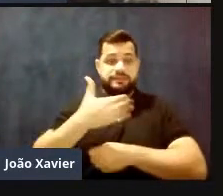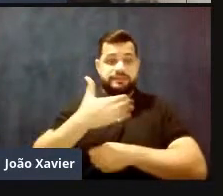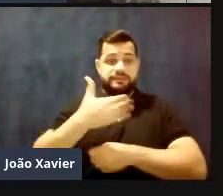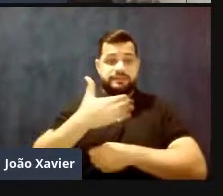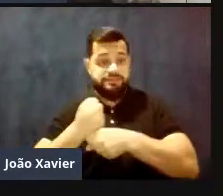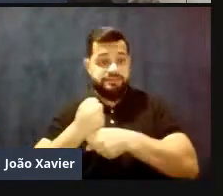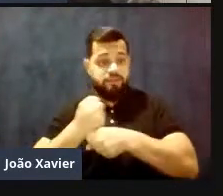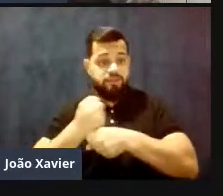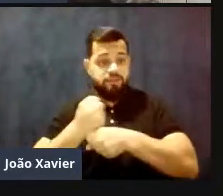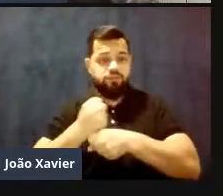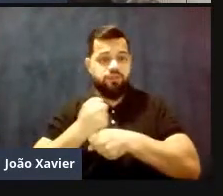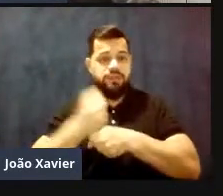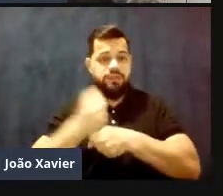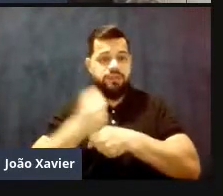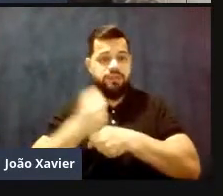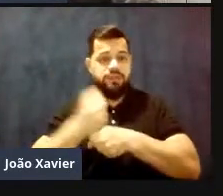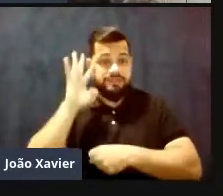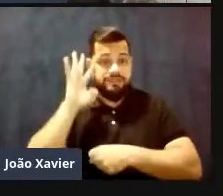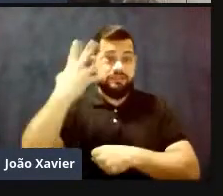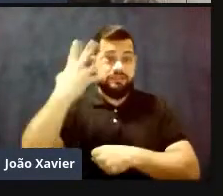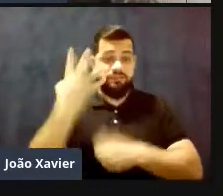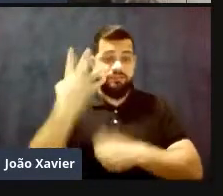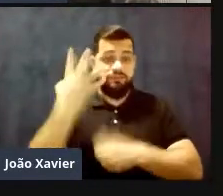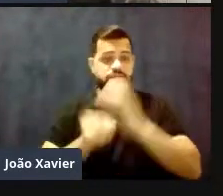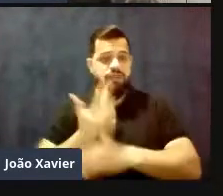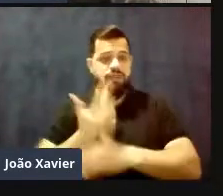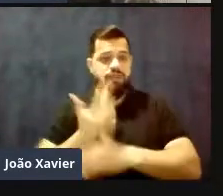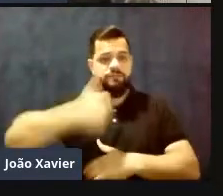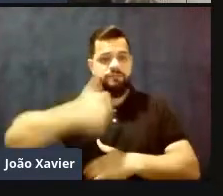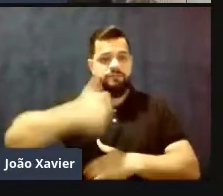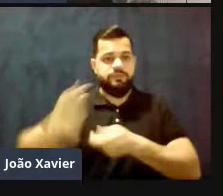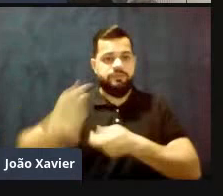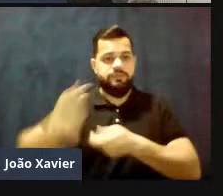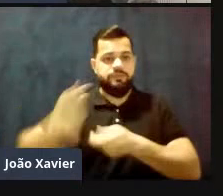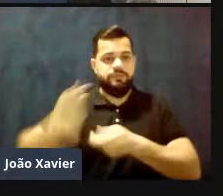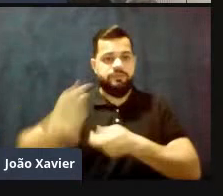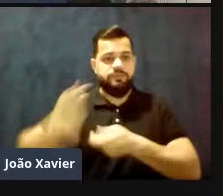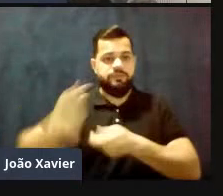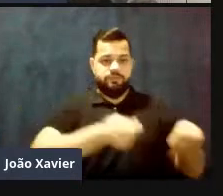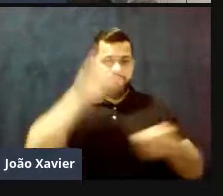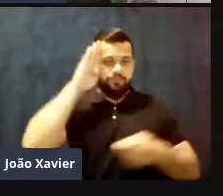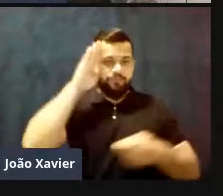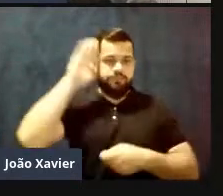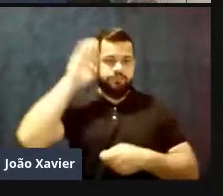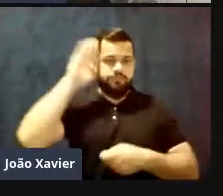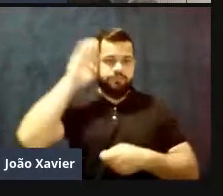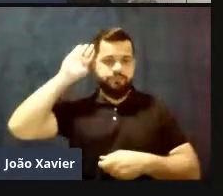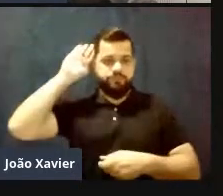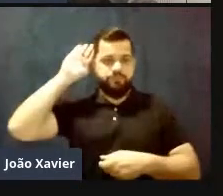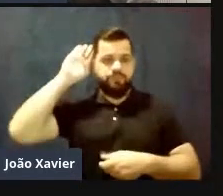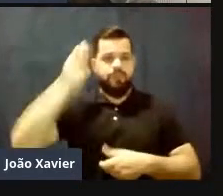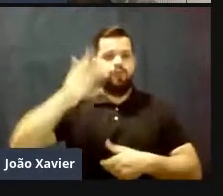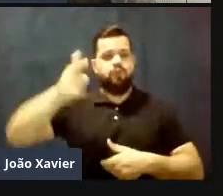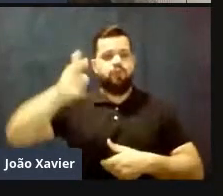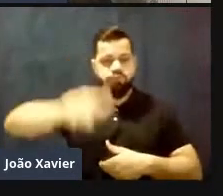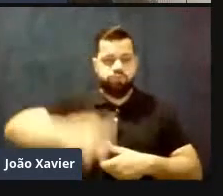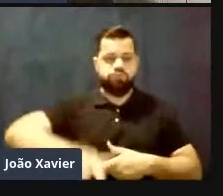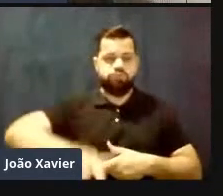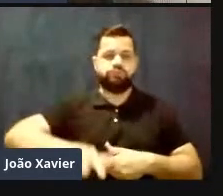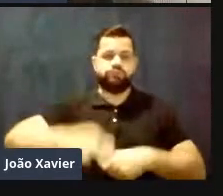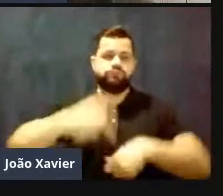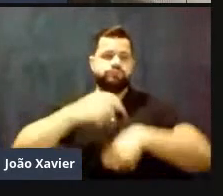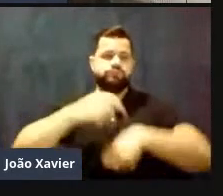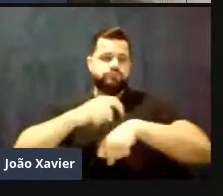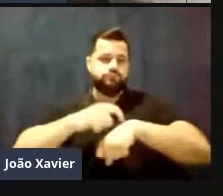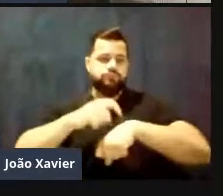com a primeira semana acadêmica do curso. Então, ver esse processo se repetir, mesmo nessa fase pandêmica, é muito importante